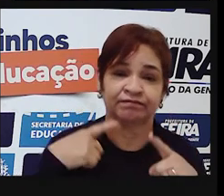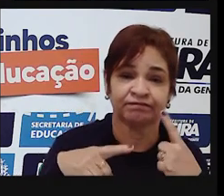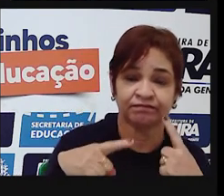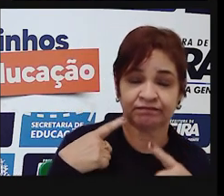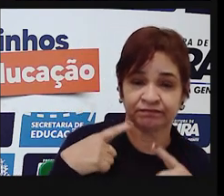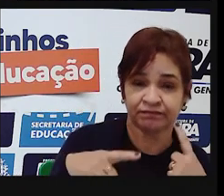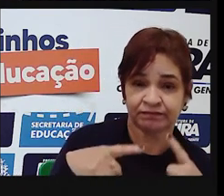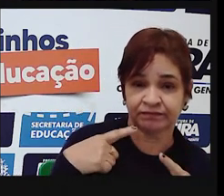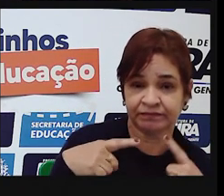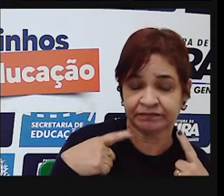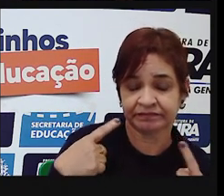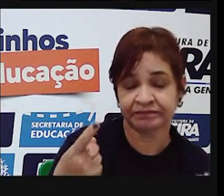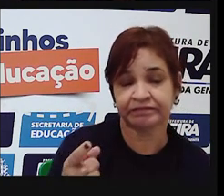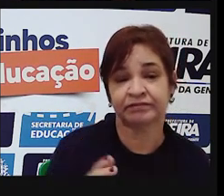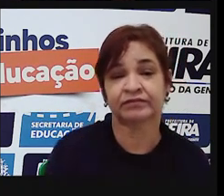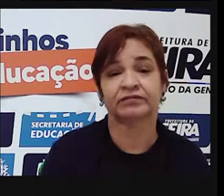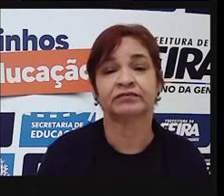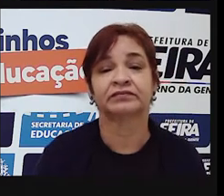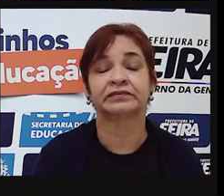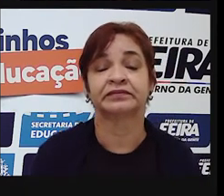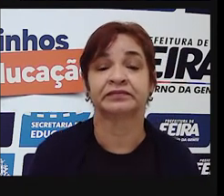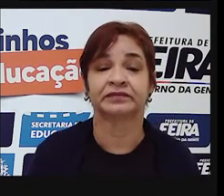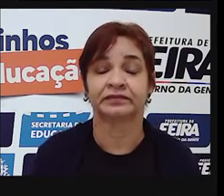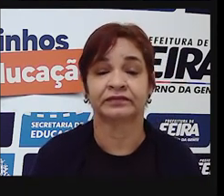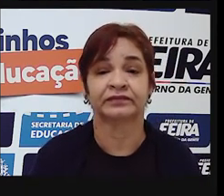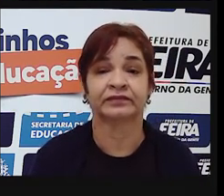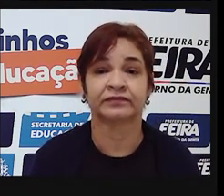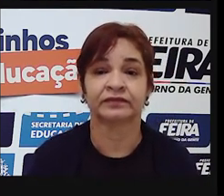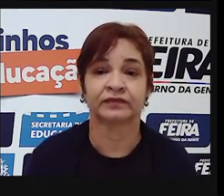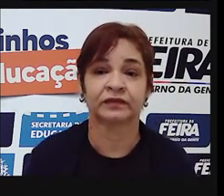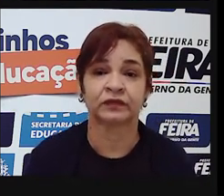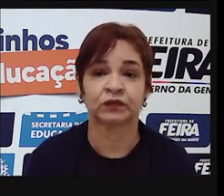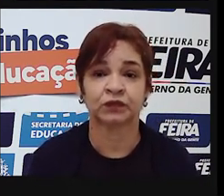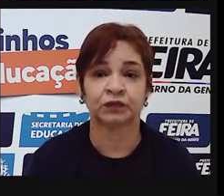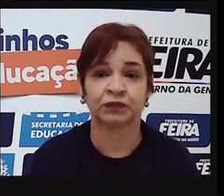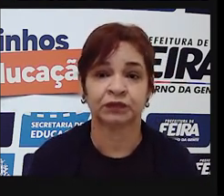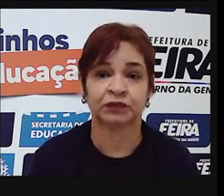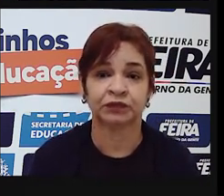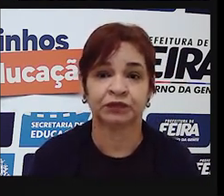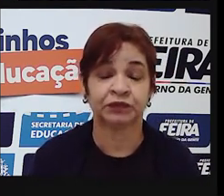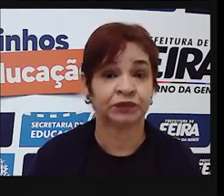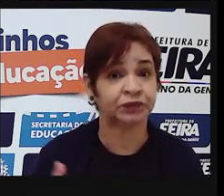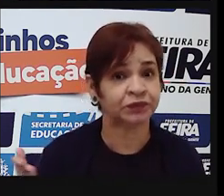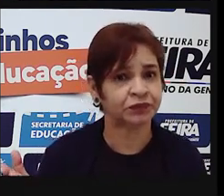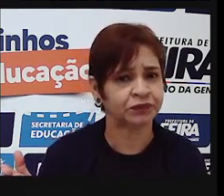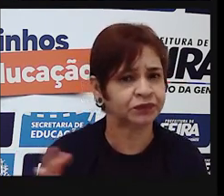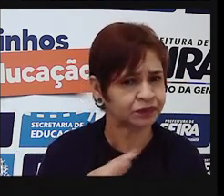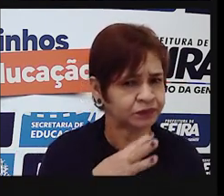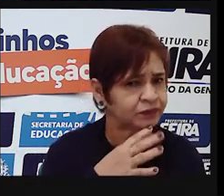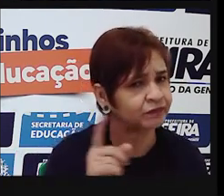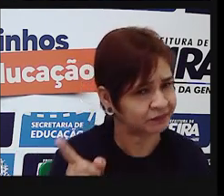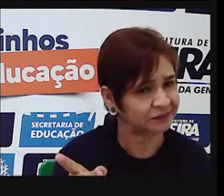Coração Vagabundo, entre outras. Olha essa aí ninguém conhece.